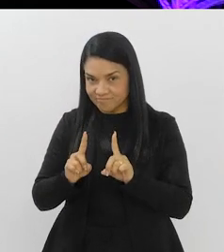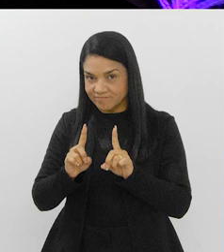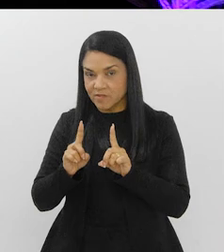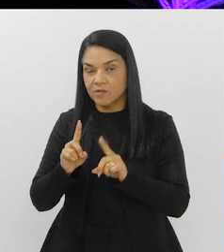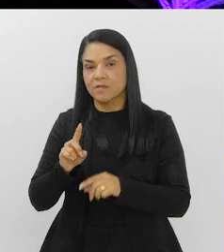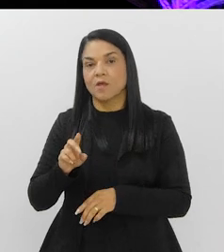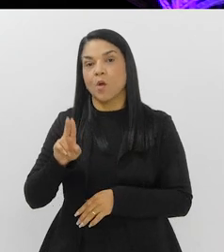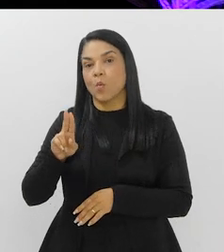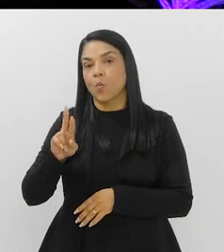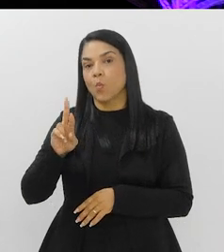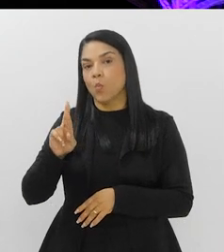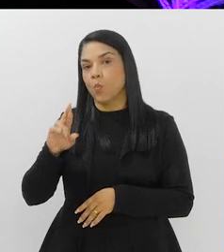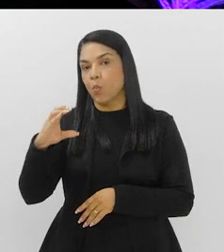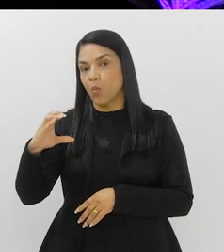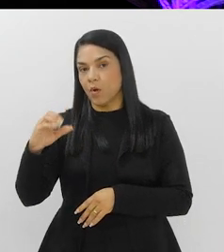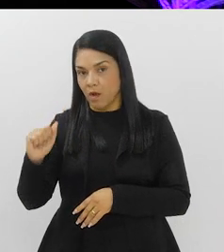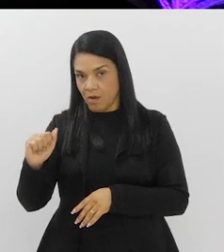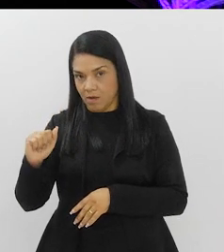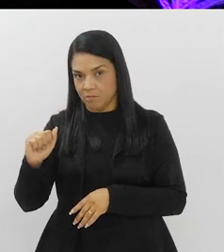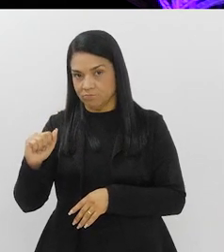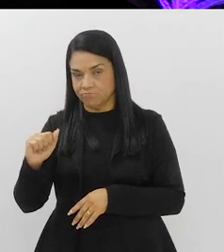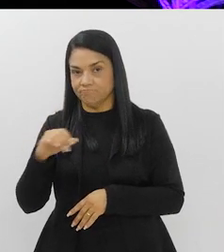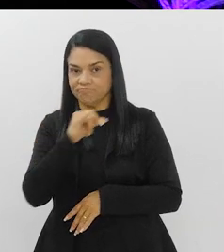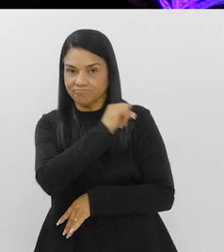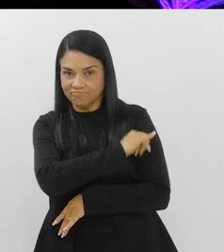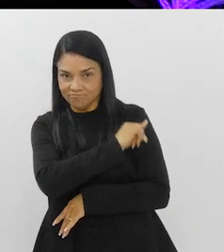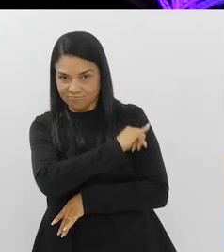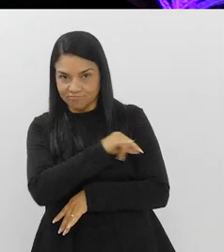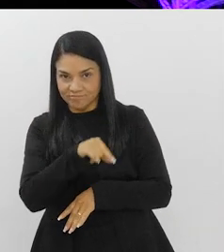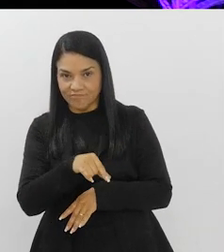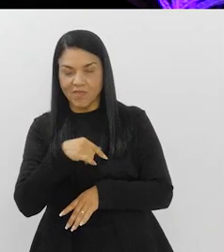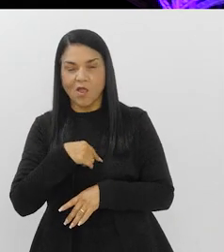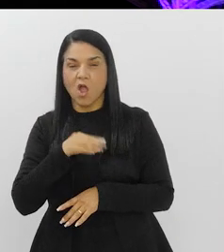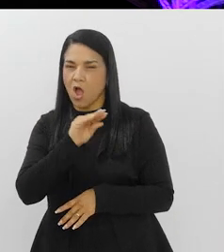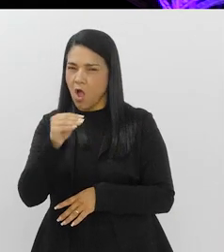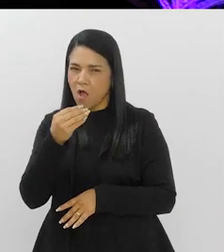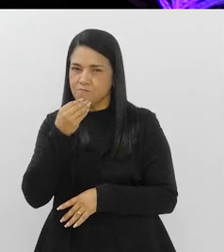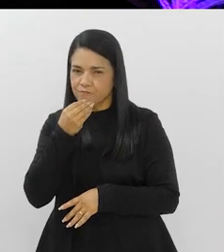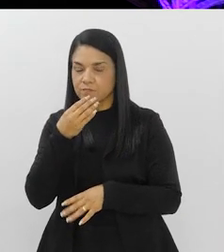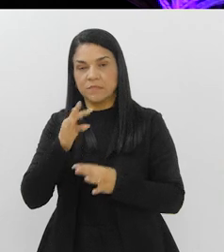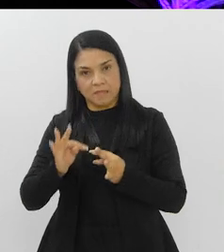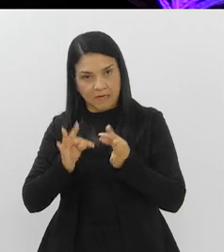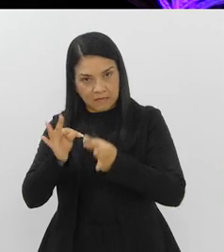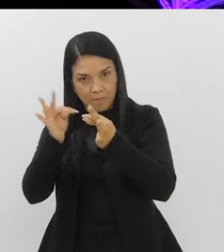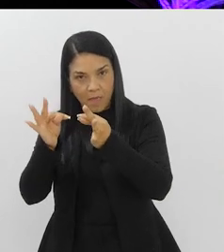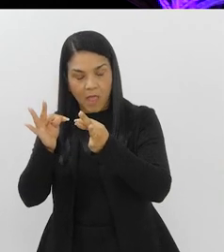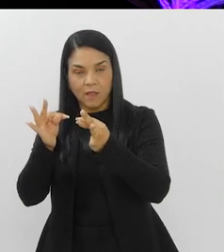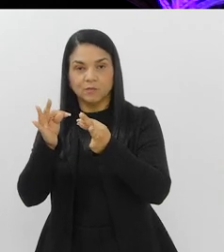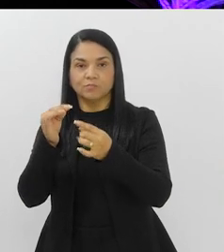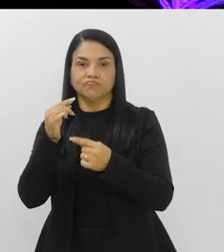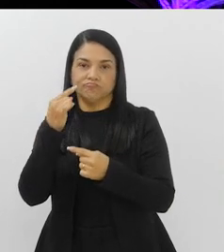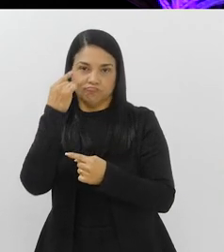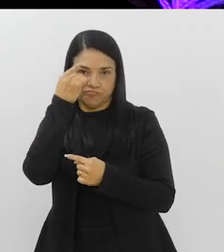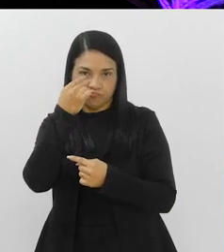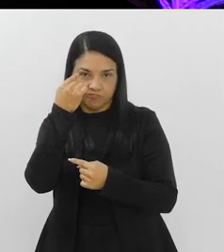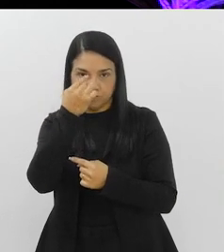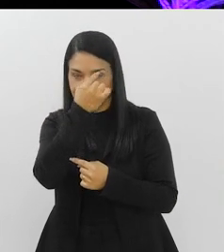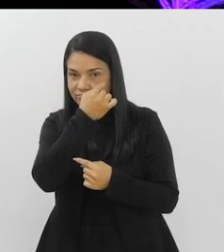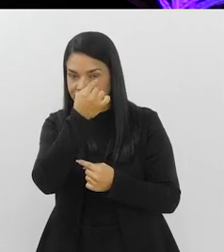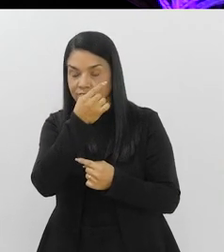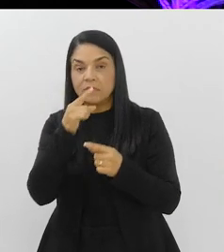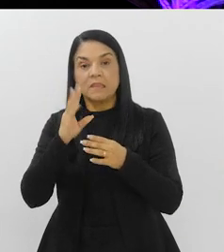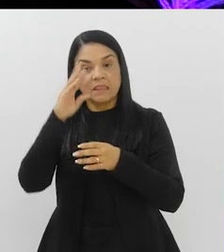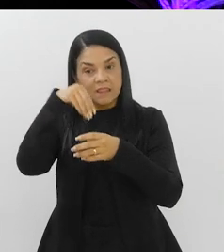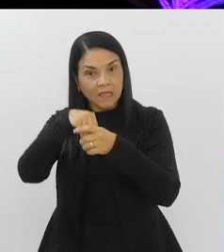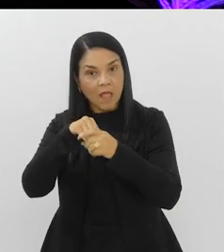eh que aqui a zona sul do Rio de Janeiro e e lá obviamente né além do tratamento Oftalmológico eles têm uma